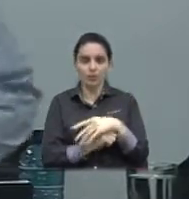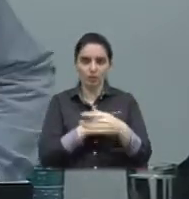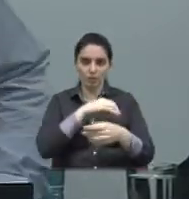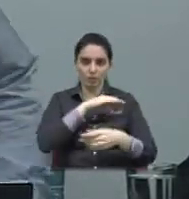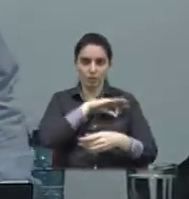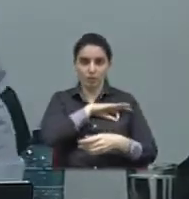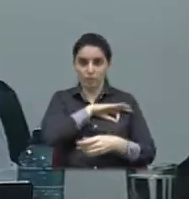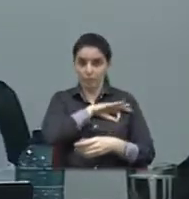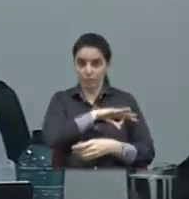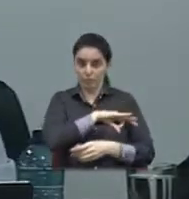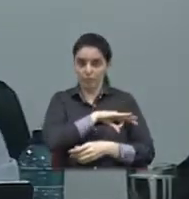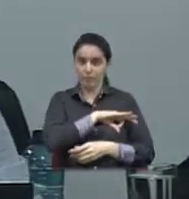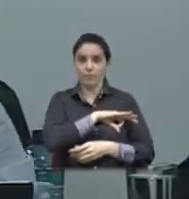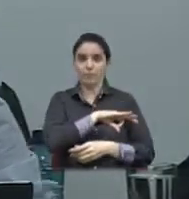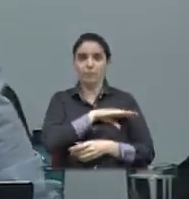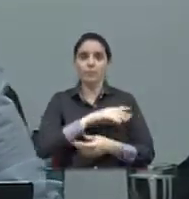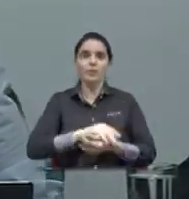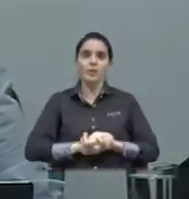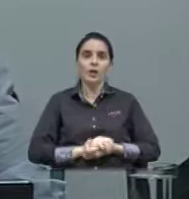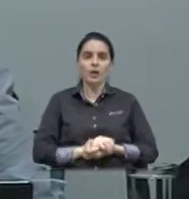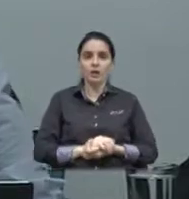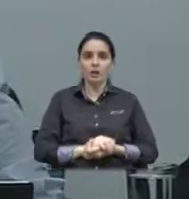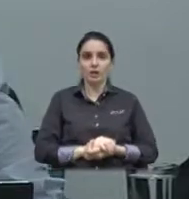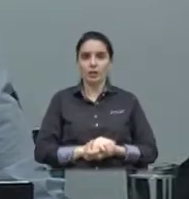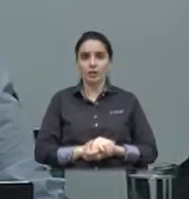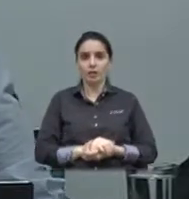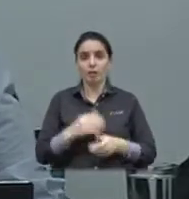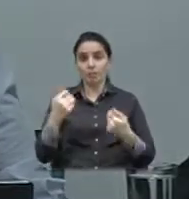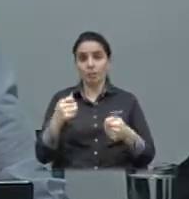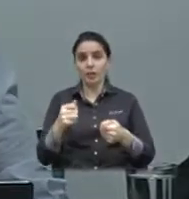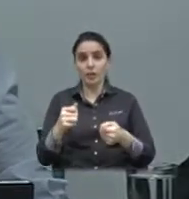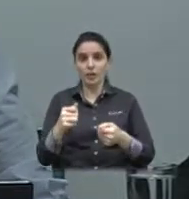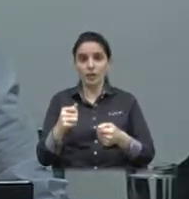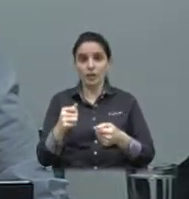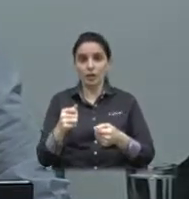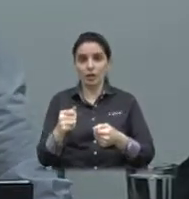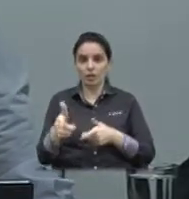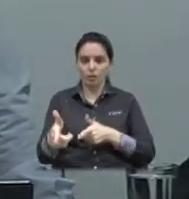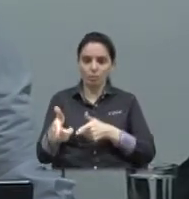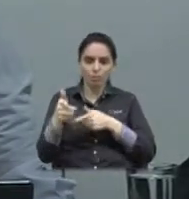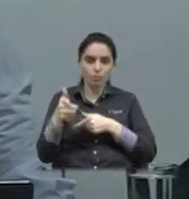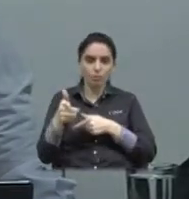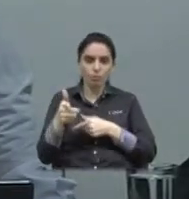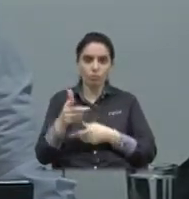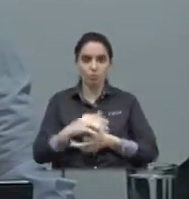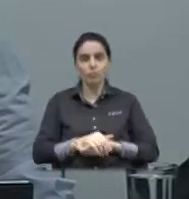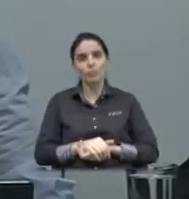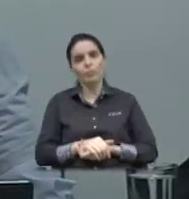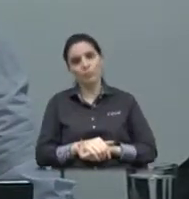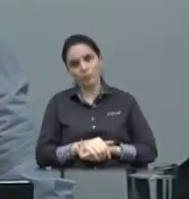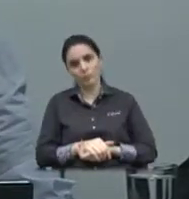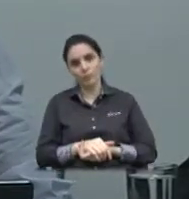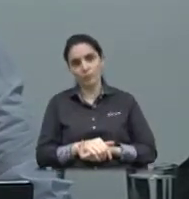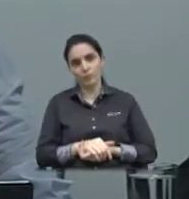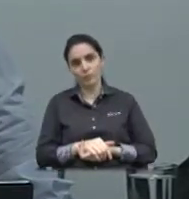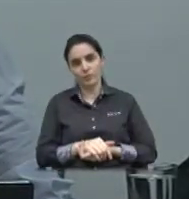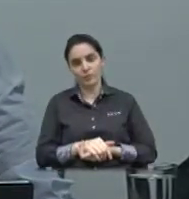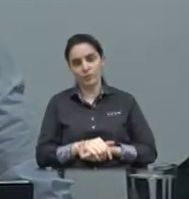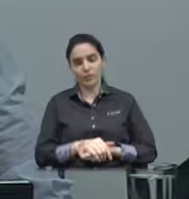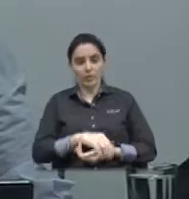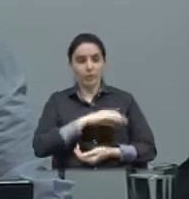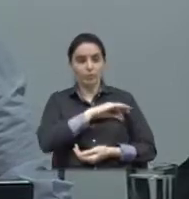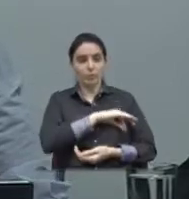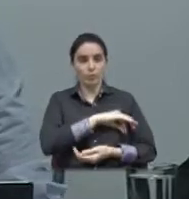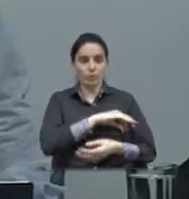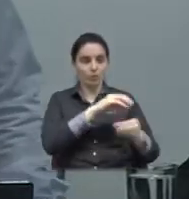a polícia por algum motivo, para se defender, dá um tiro lá, ela fica lá fazendo serviços burocráticos. O vereador Zé Damis,